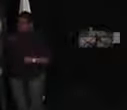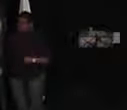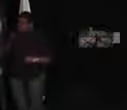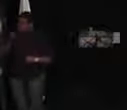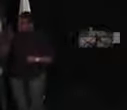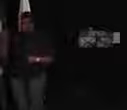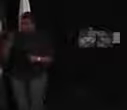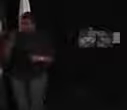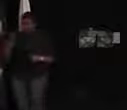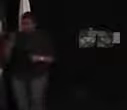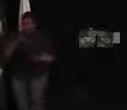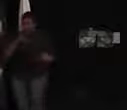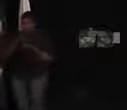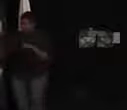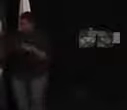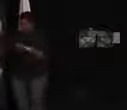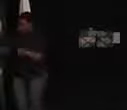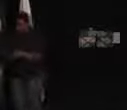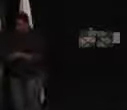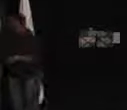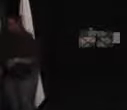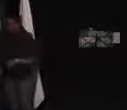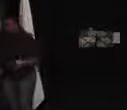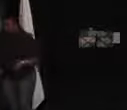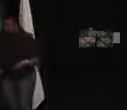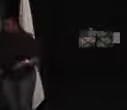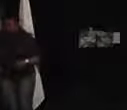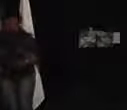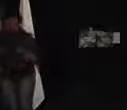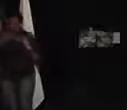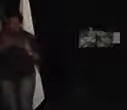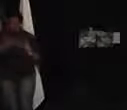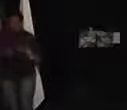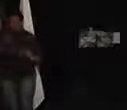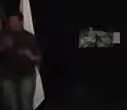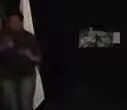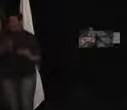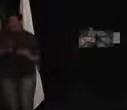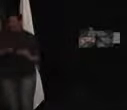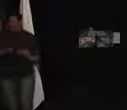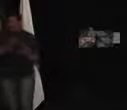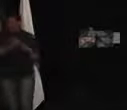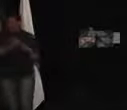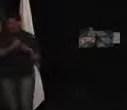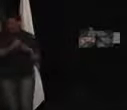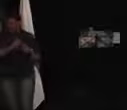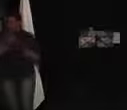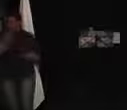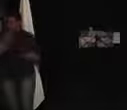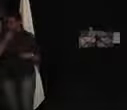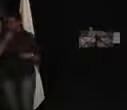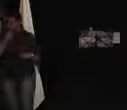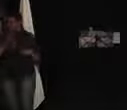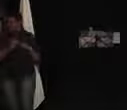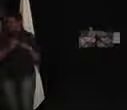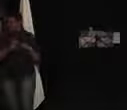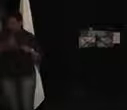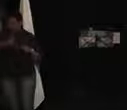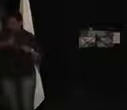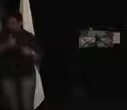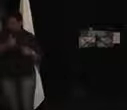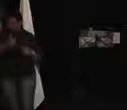tempo. Ela não consegue filtrar os estímulos, ok? Então pode